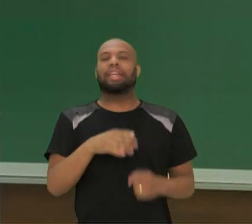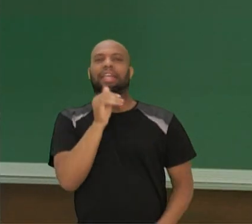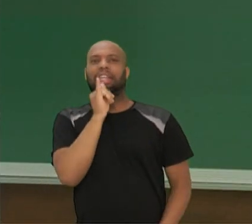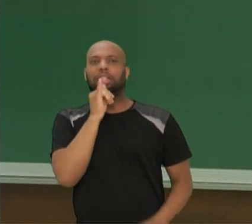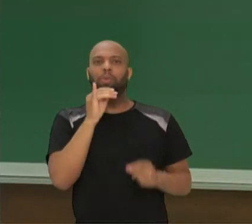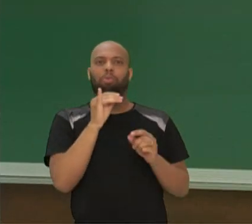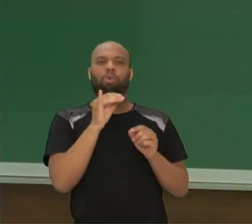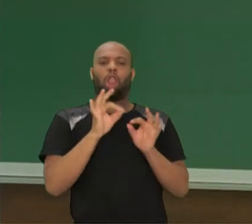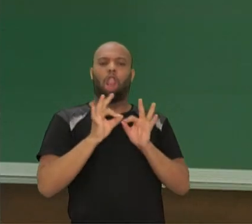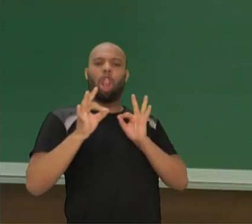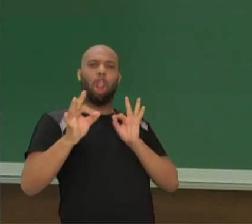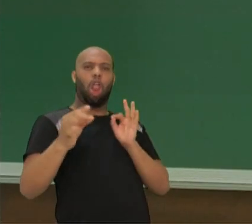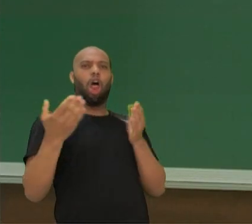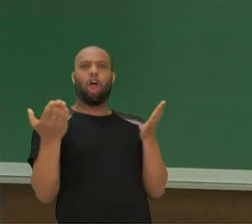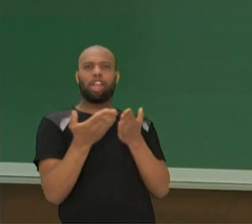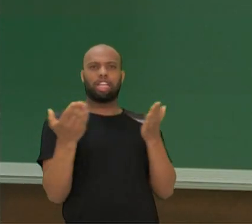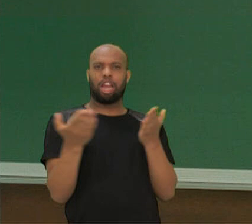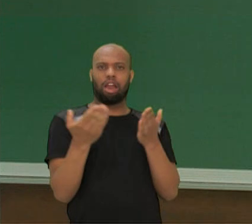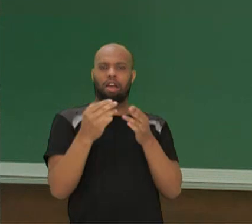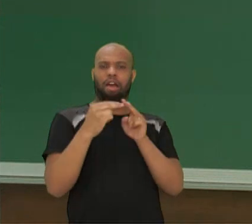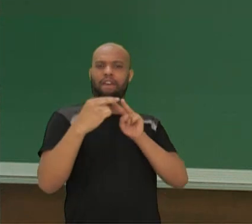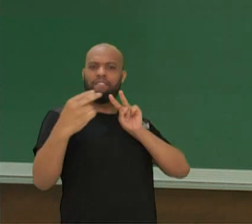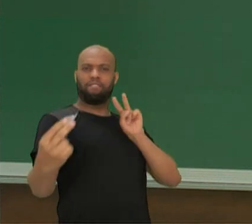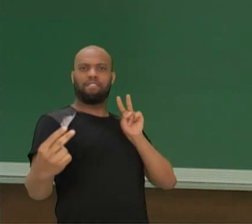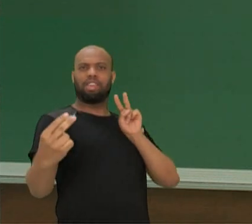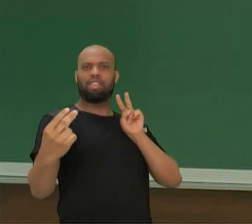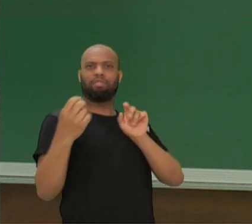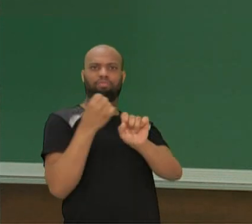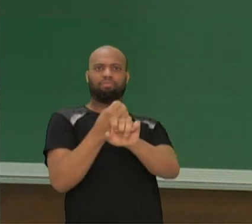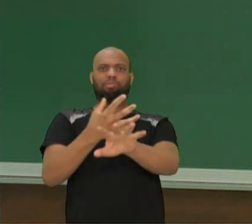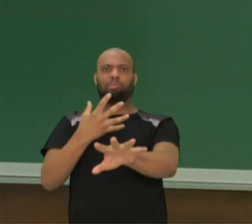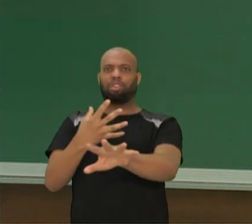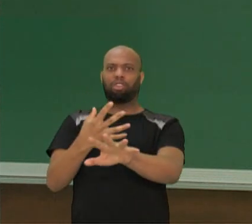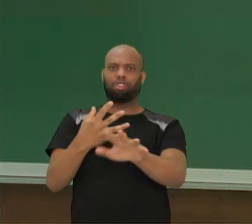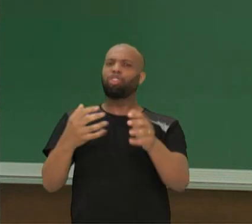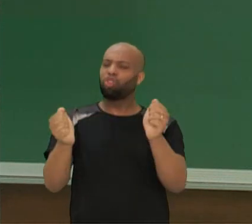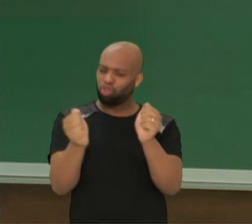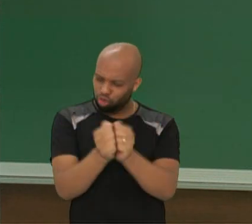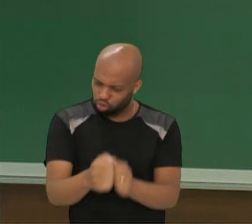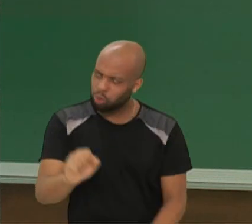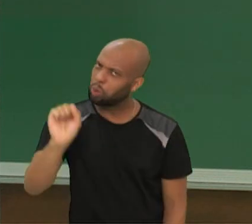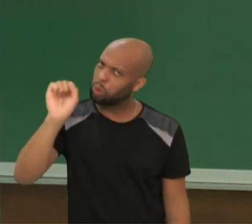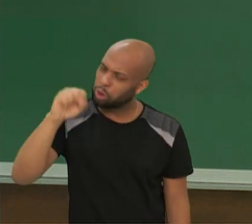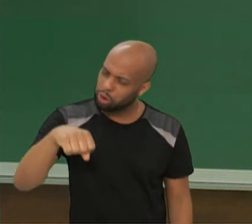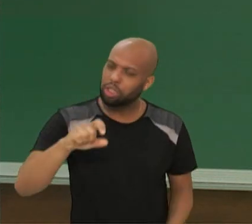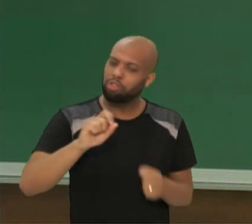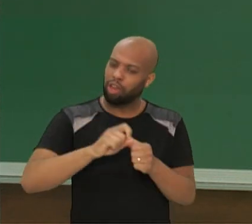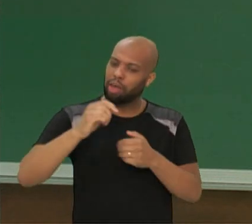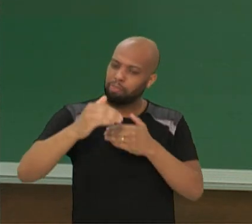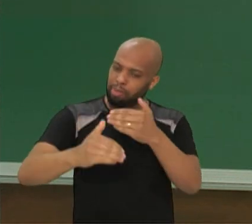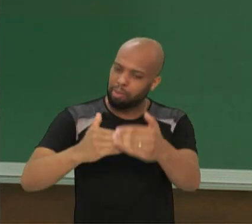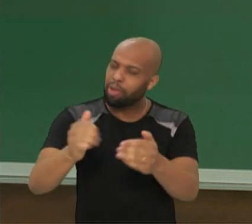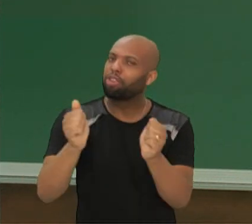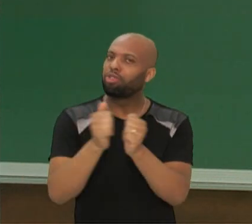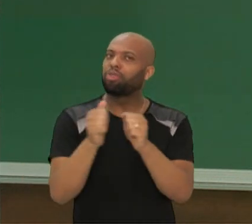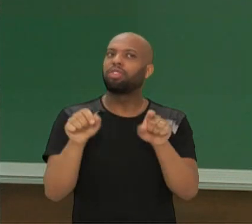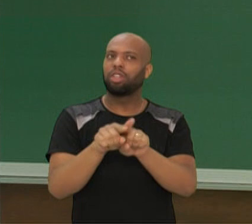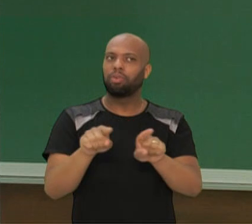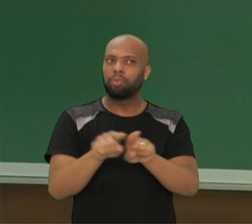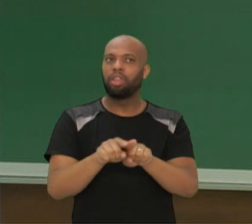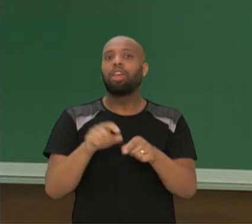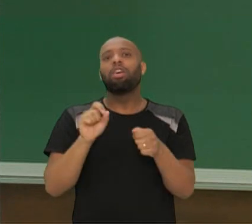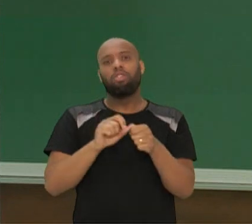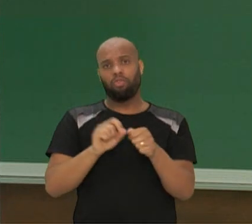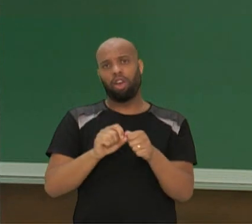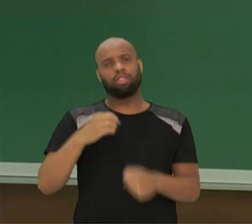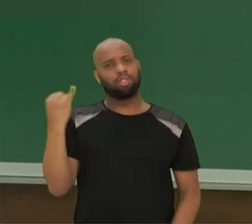está longe, né, fisicamente, que a gente não está junto. Vamos fazendo juntos os exercícios, tá? Não deixem de fazer